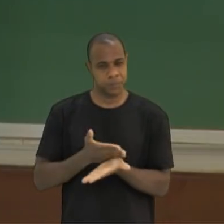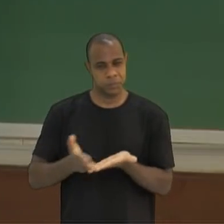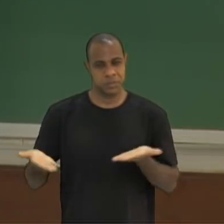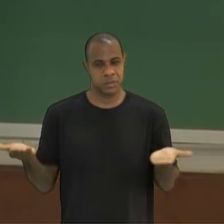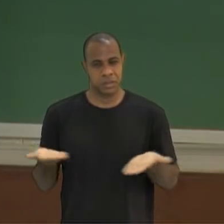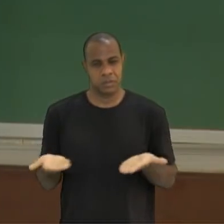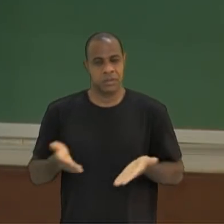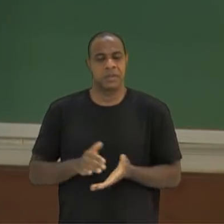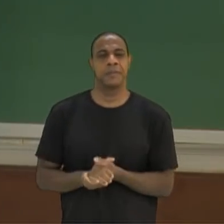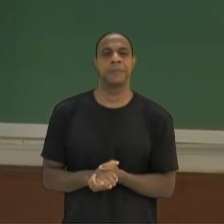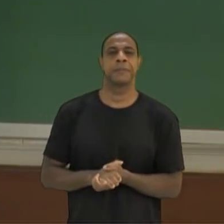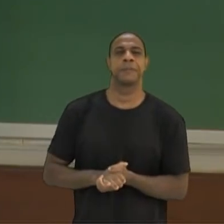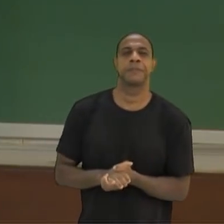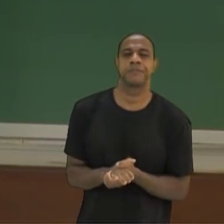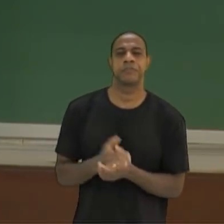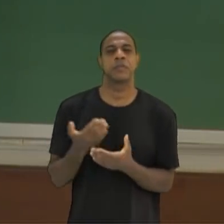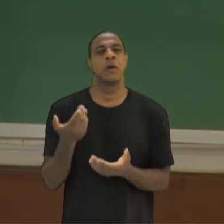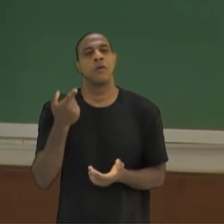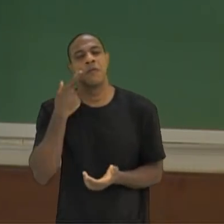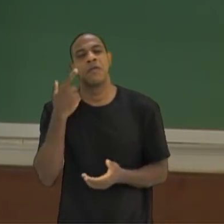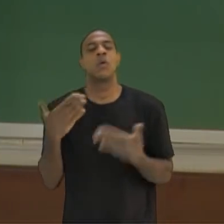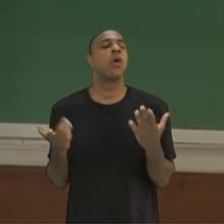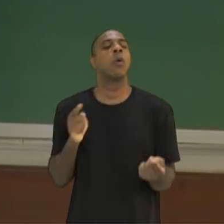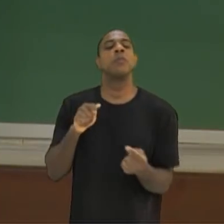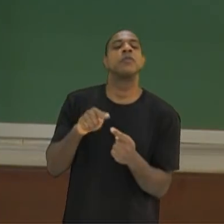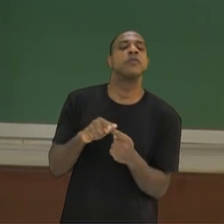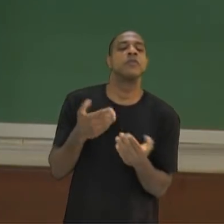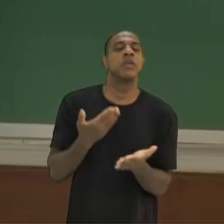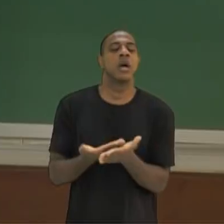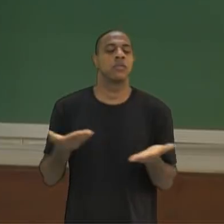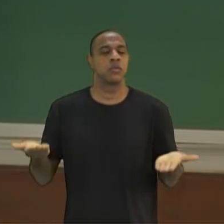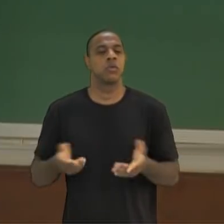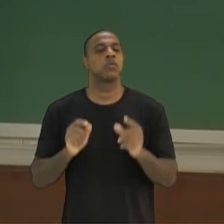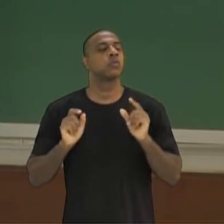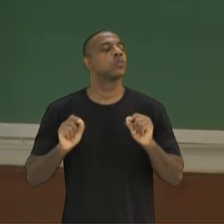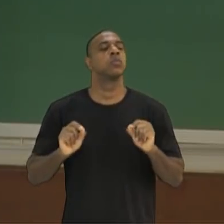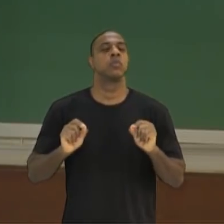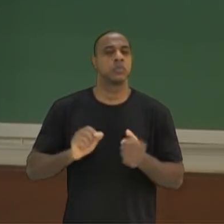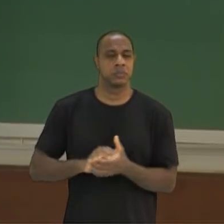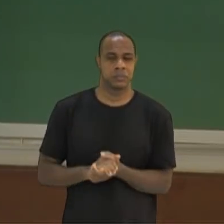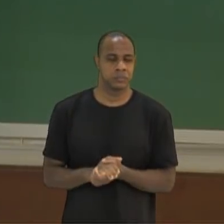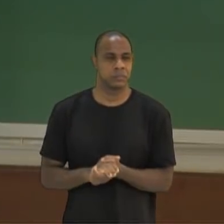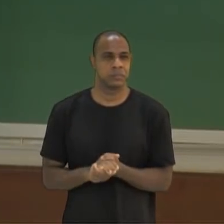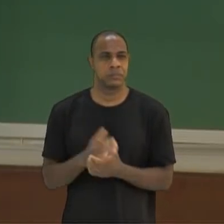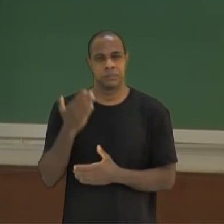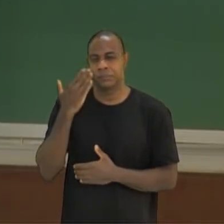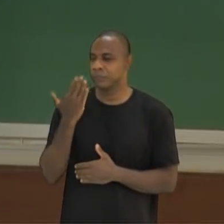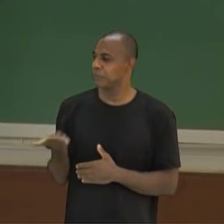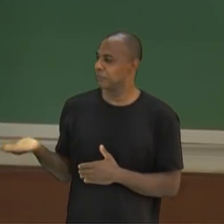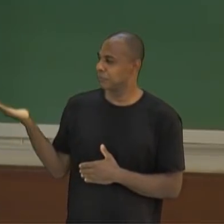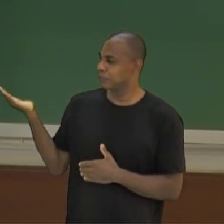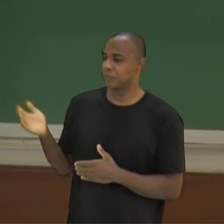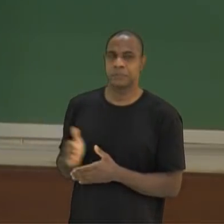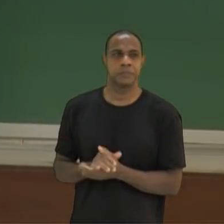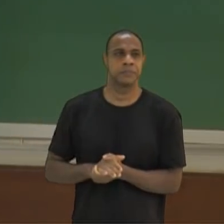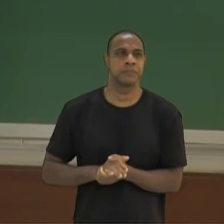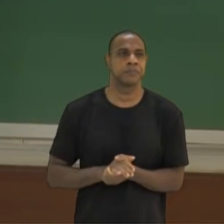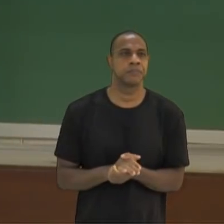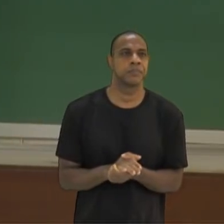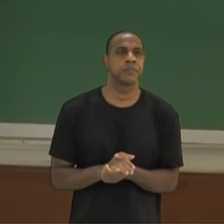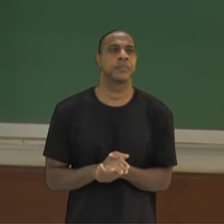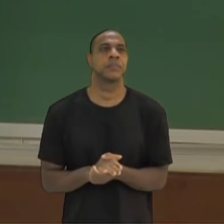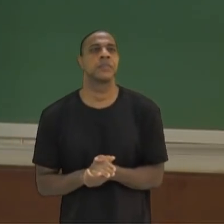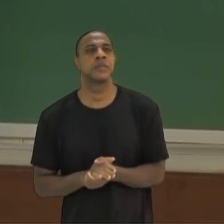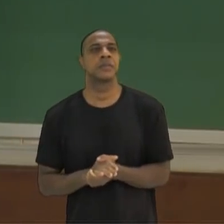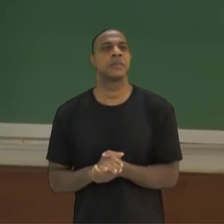Helena Bueno e vamos agora verificar quais são os objetivos da nossa aula de hoje. Confiram aqui comigo, galera, olha lá. Então,